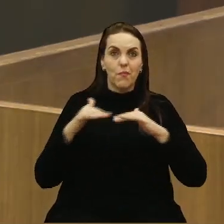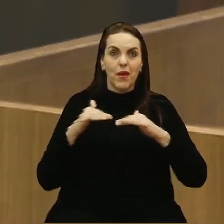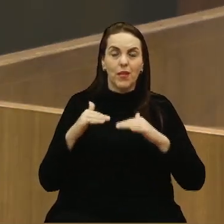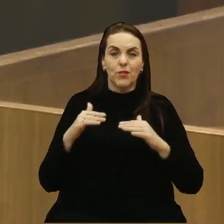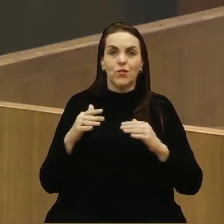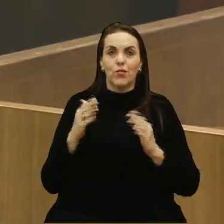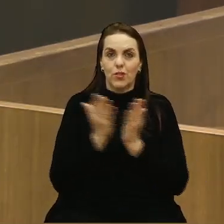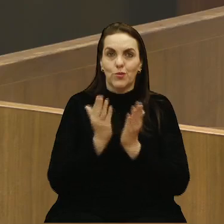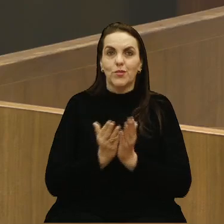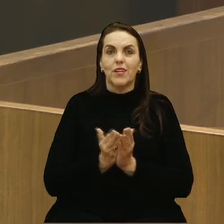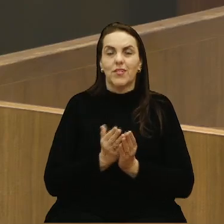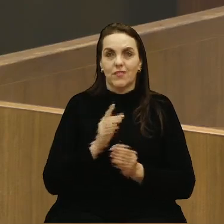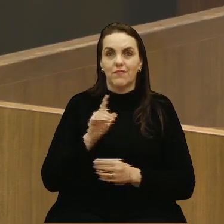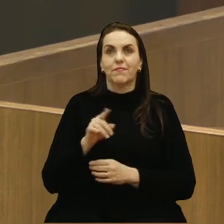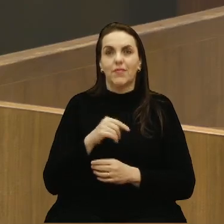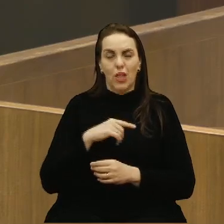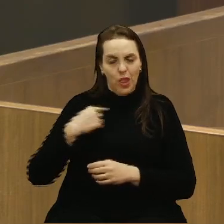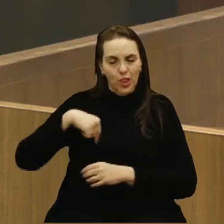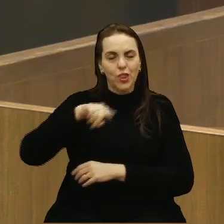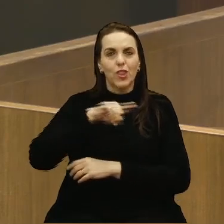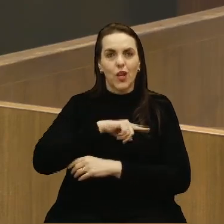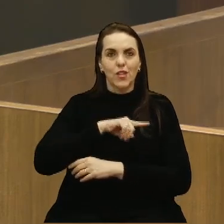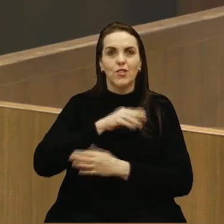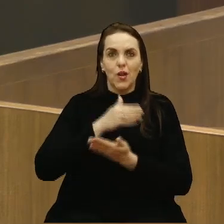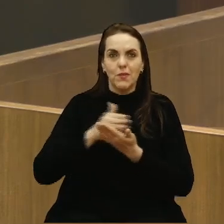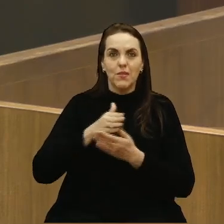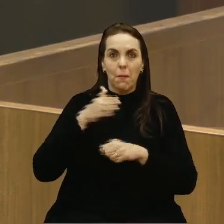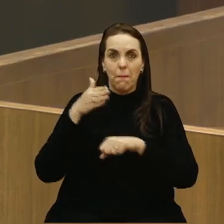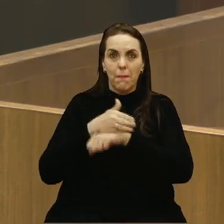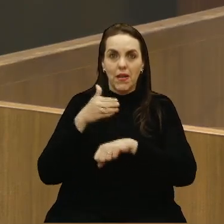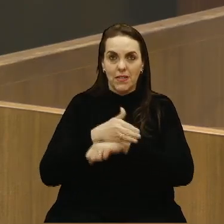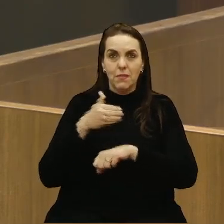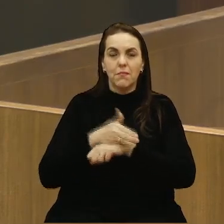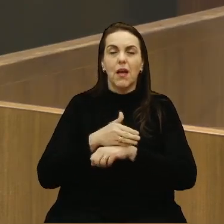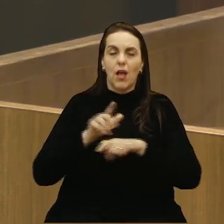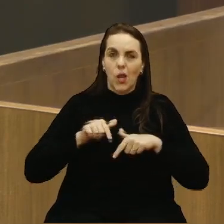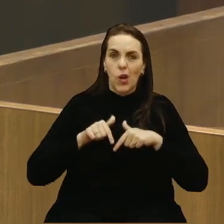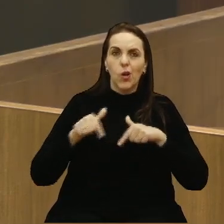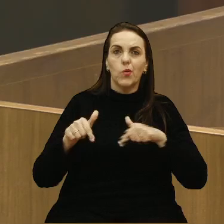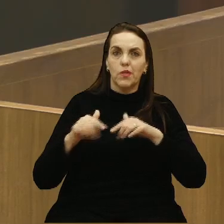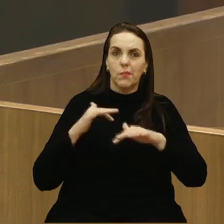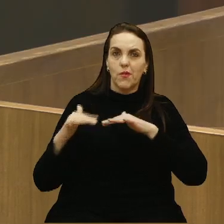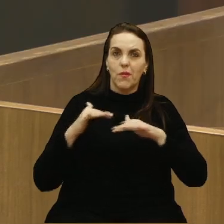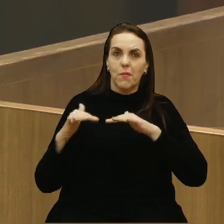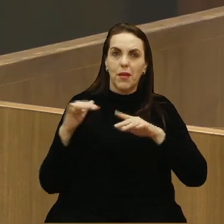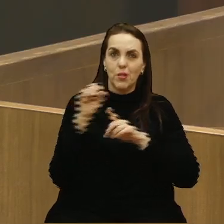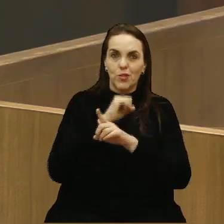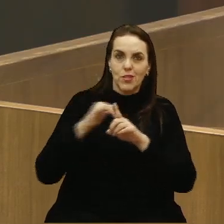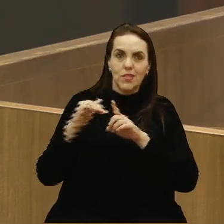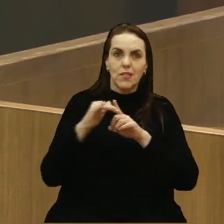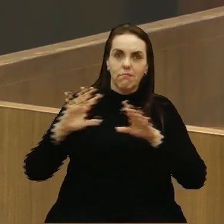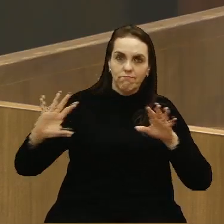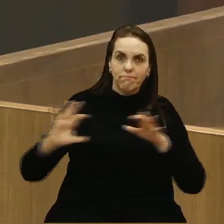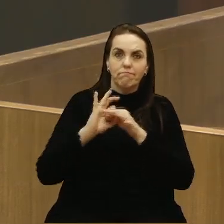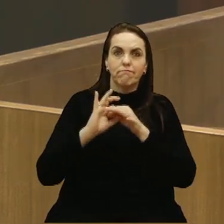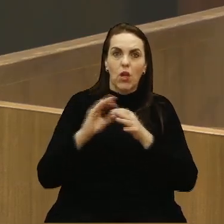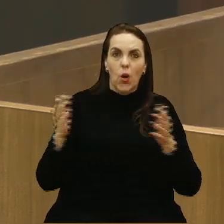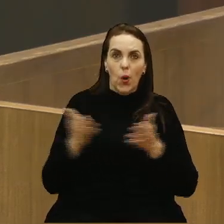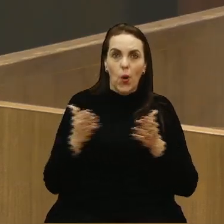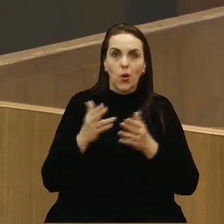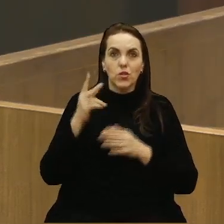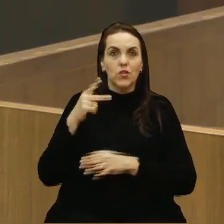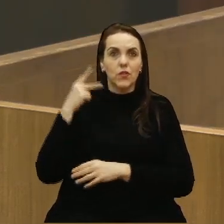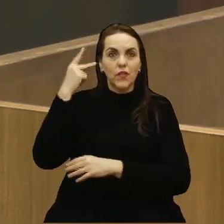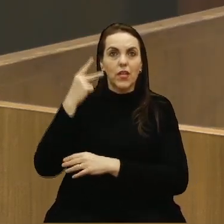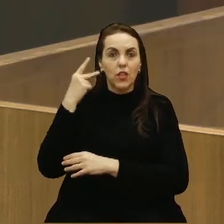assim, nobres colegas, que nós começamos a participar da luta social, dos movimentos sociais, nos engajamos, e hoje somos vereadores,